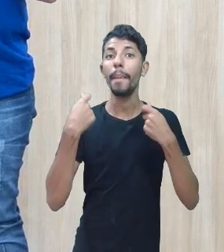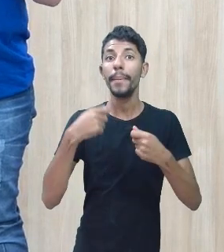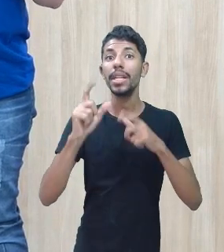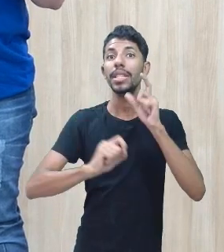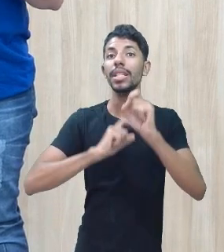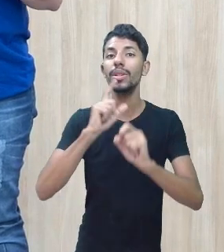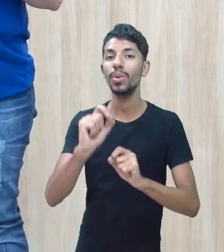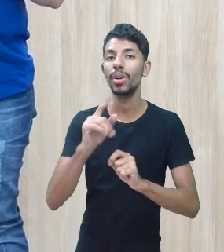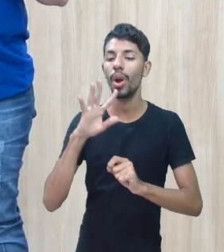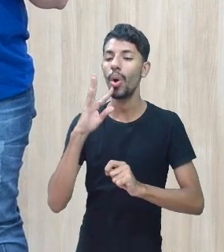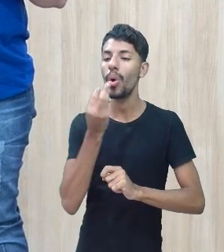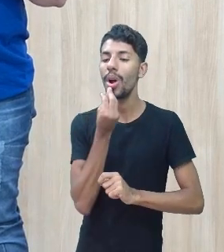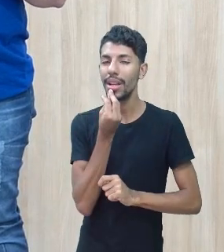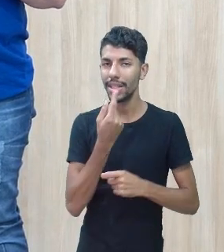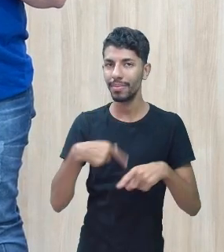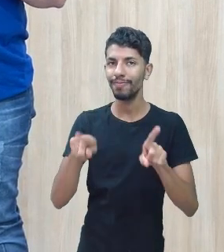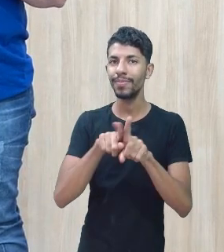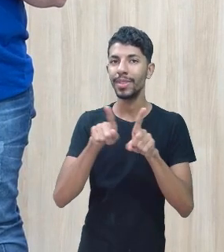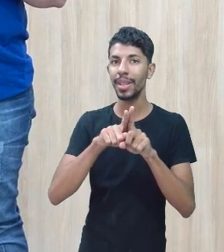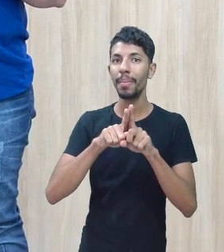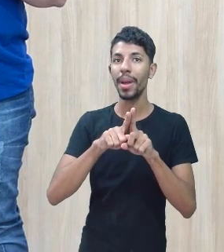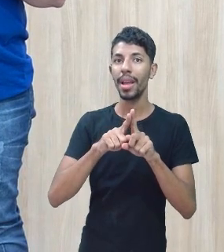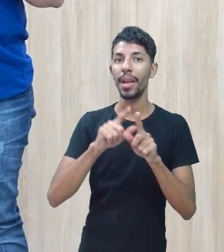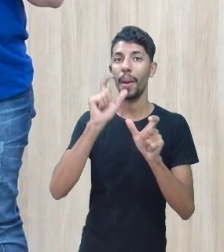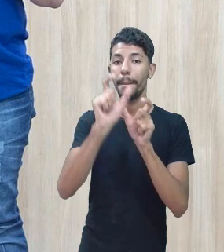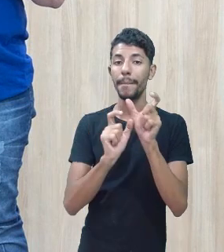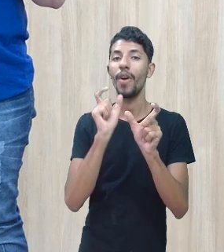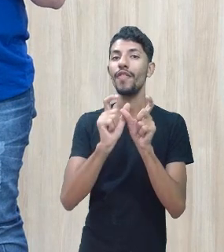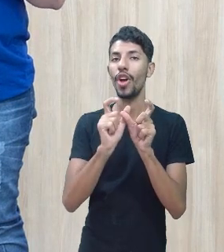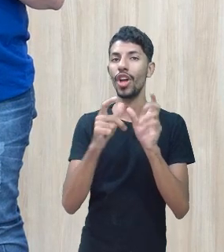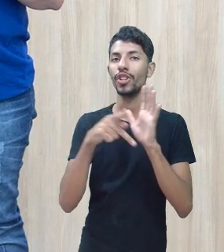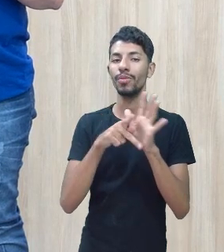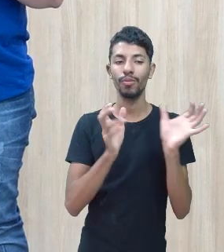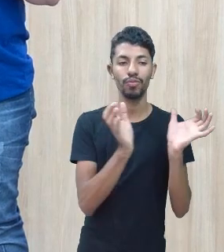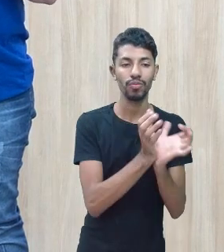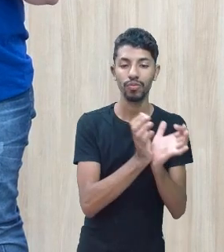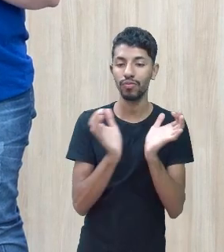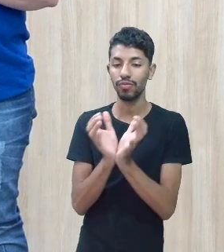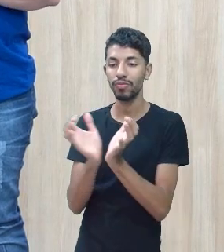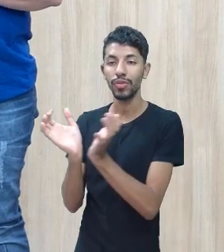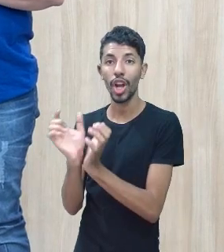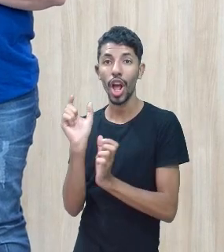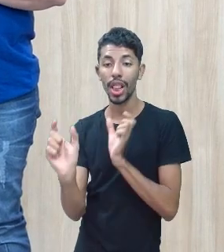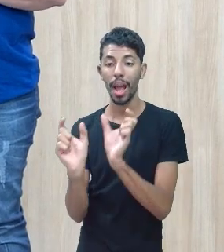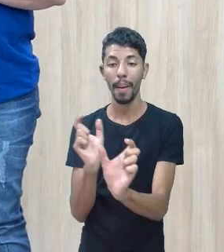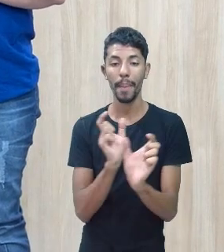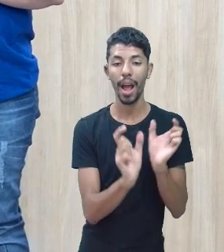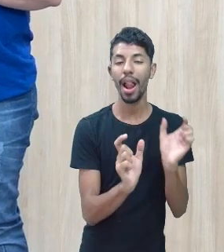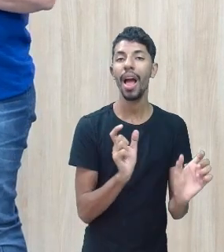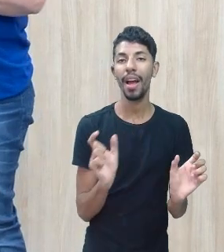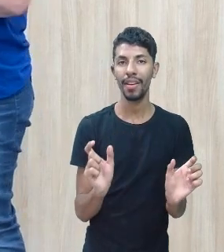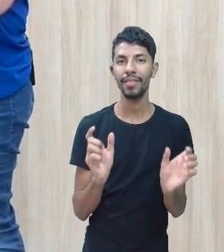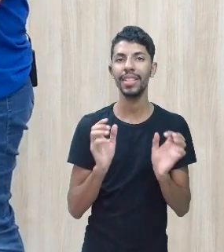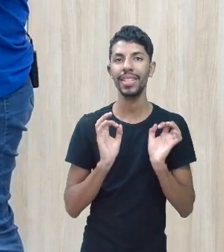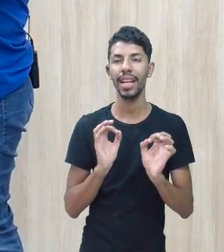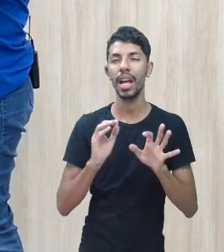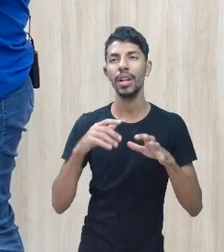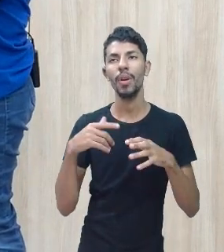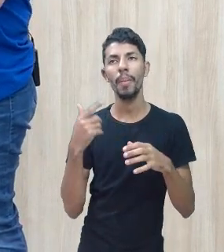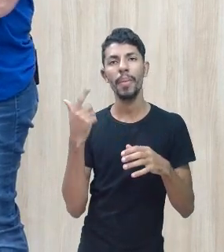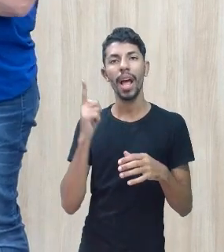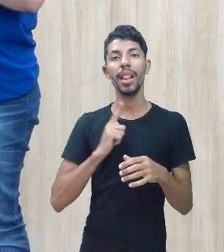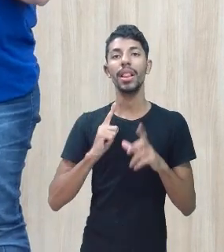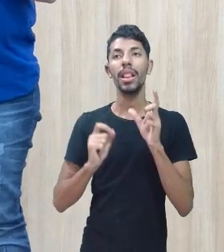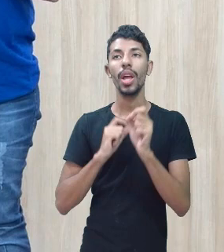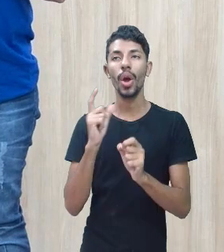todo um conhecimento também morfológico da classificação das palavras. Para existir